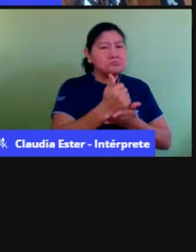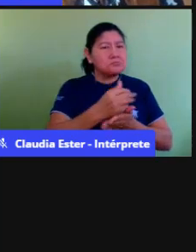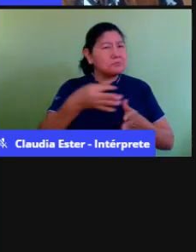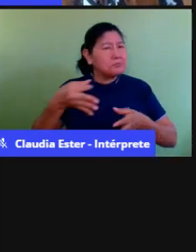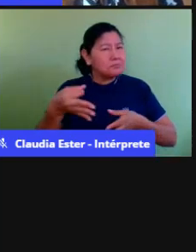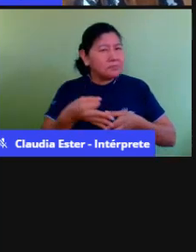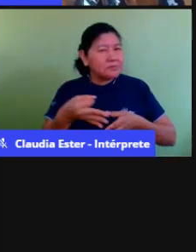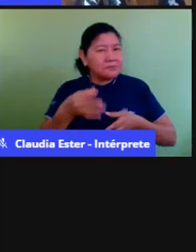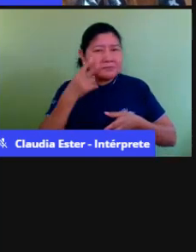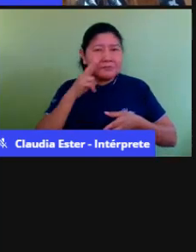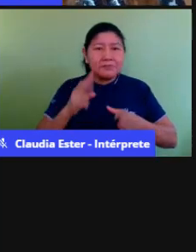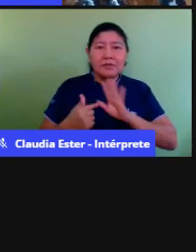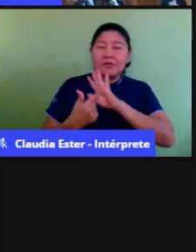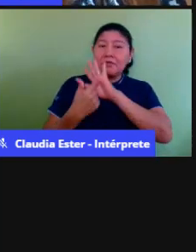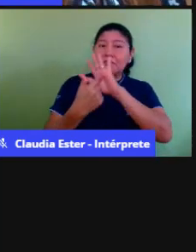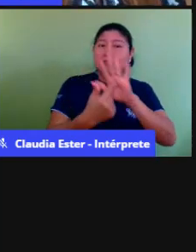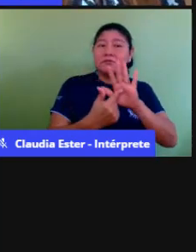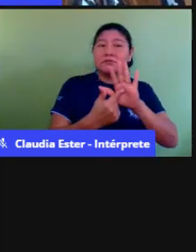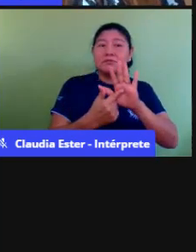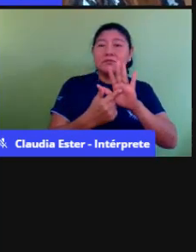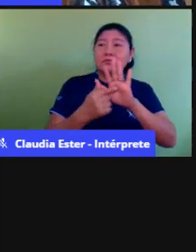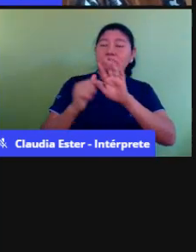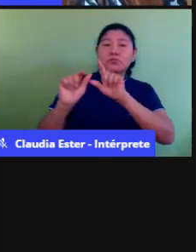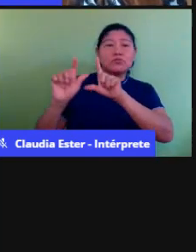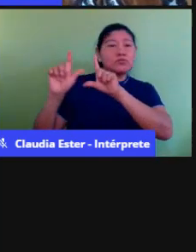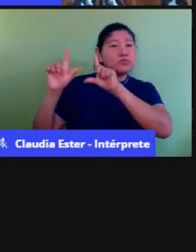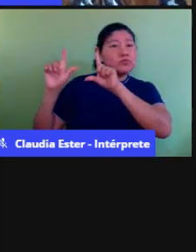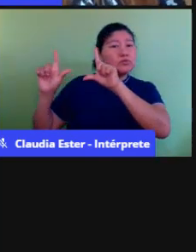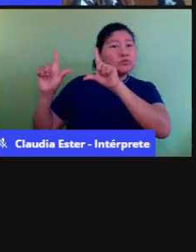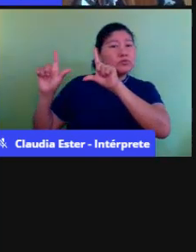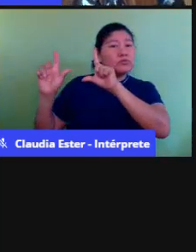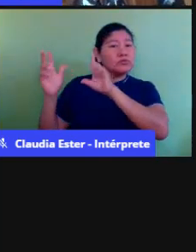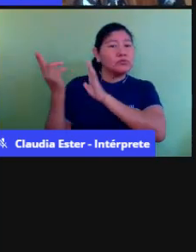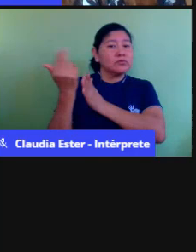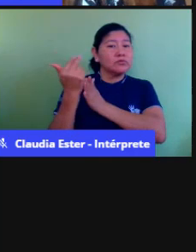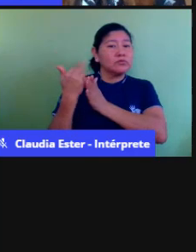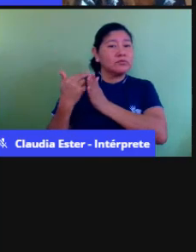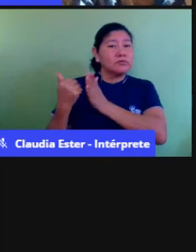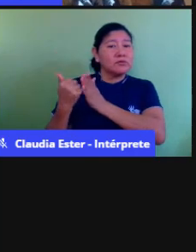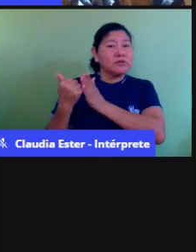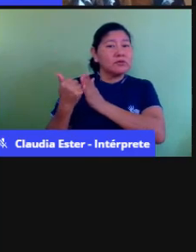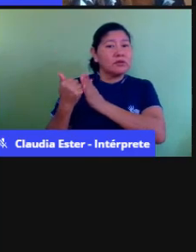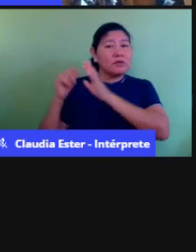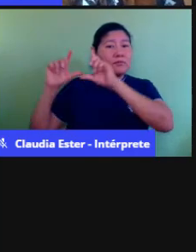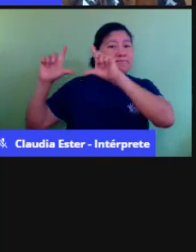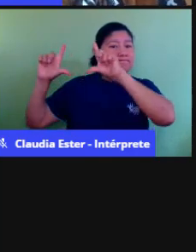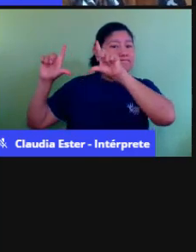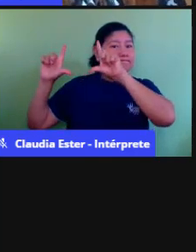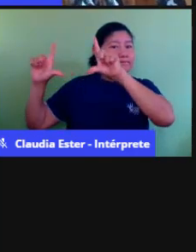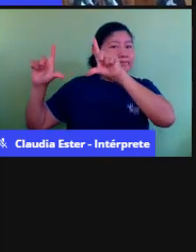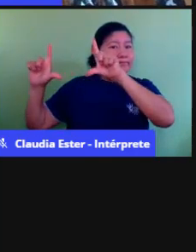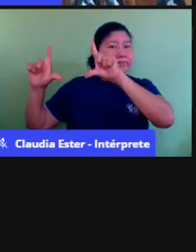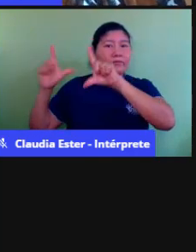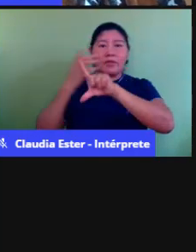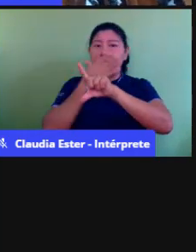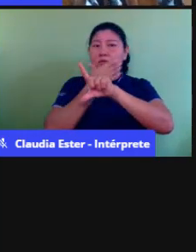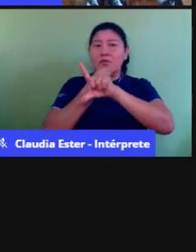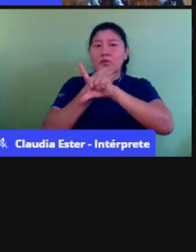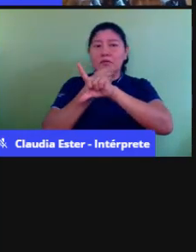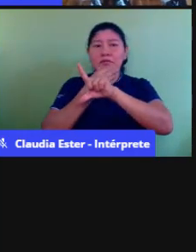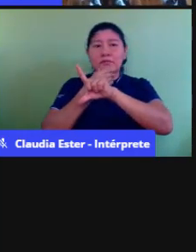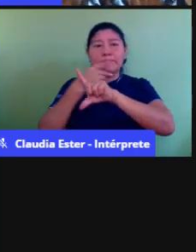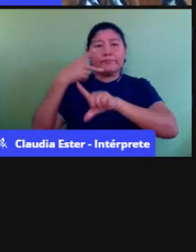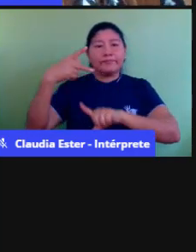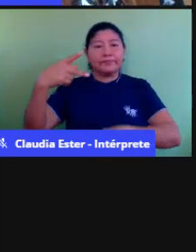aqui nós trazemos para você essa imagem de uma tela de Pablo Picasso, conhecida como As Etapas do